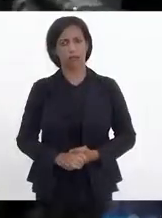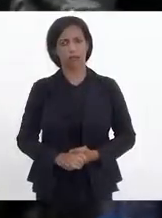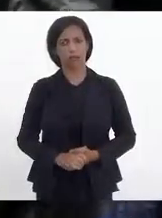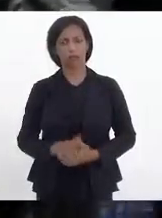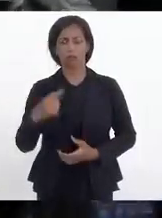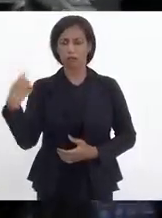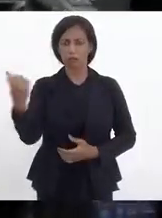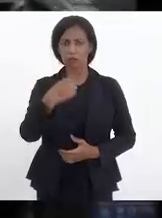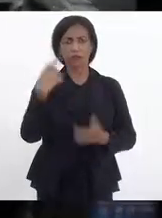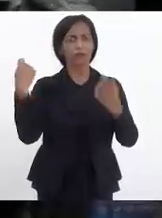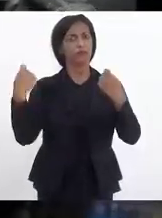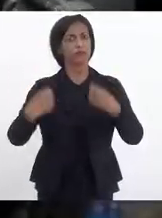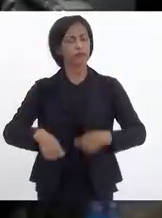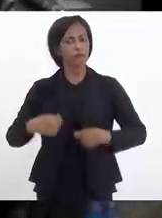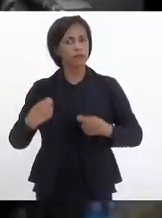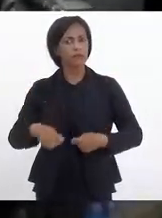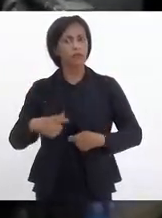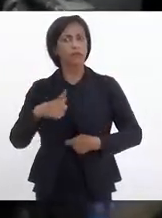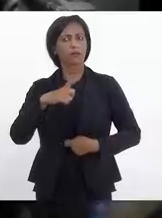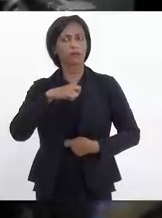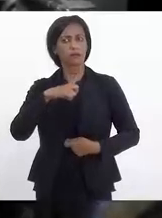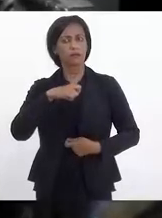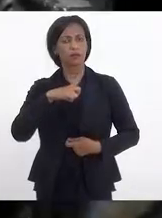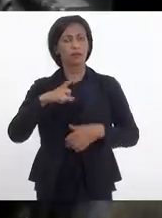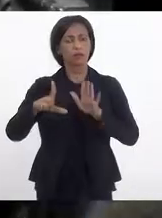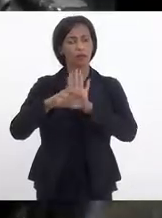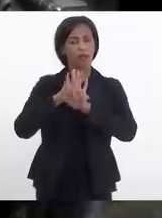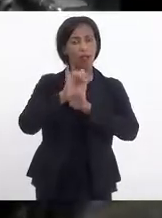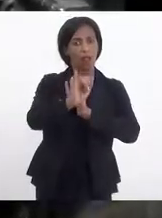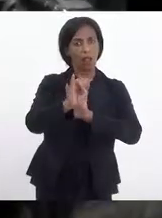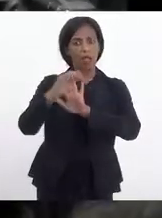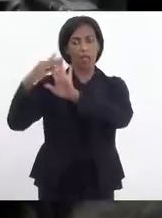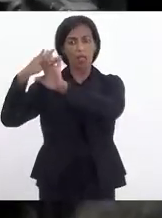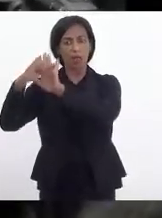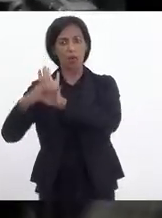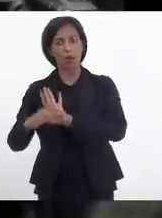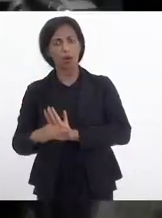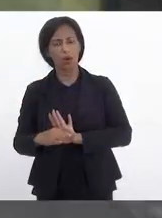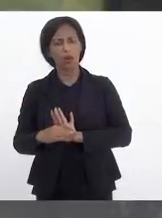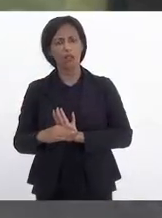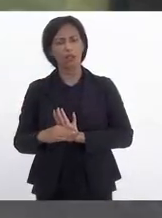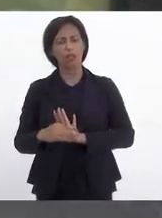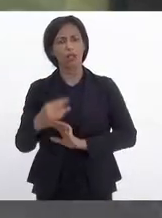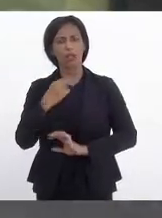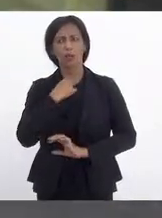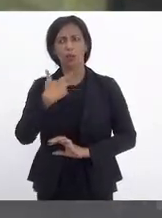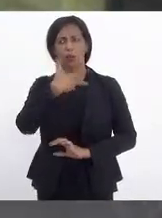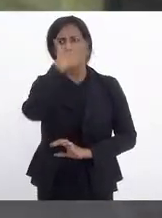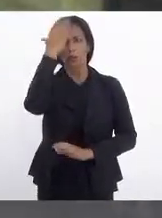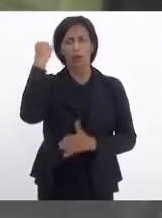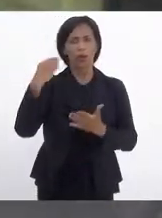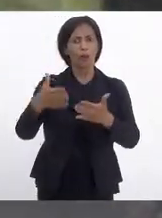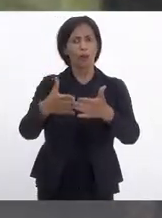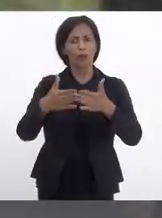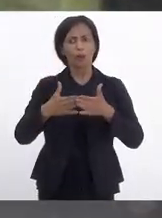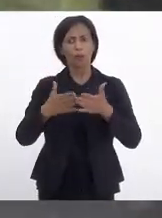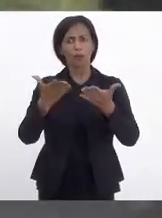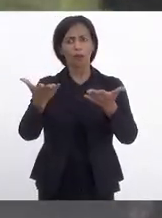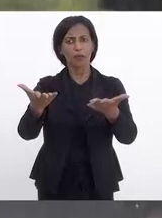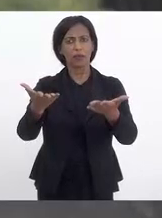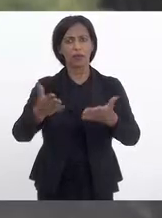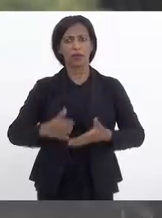e nós precisamos nós temos leis e ordens não se esqueçam disso por